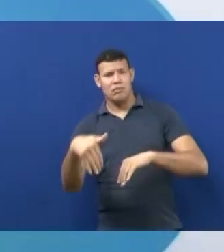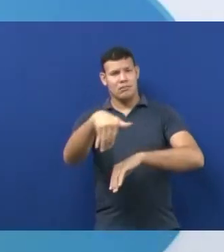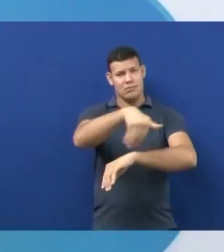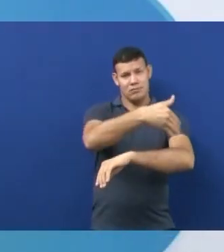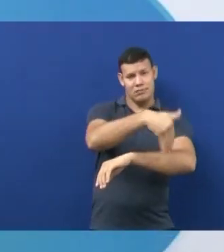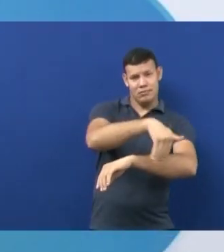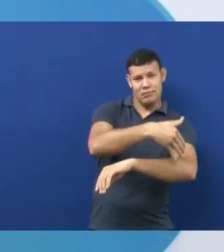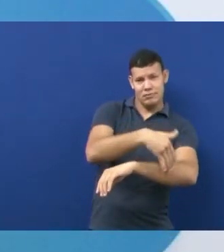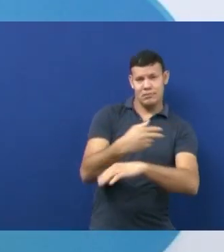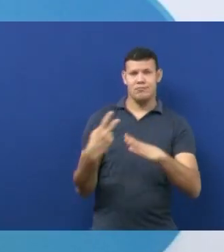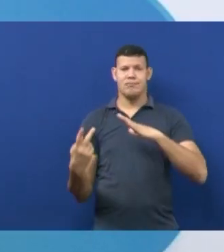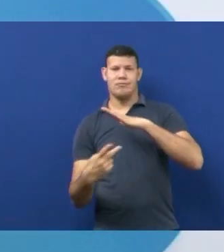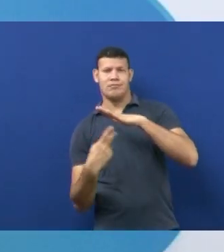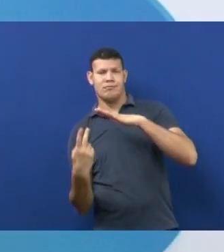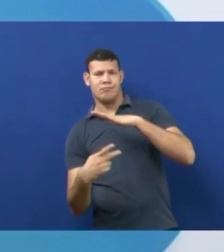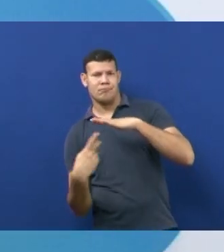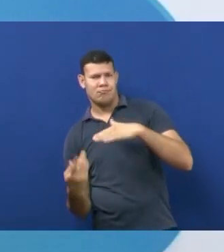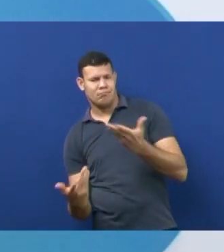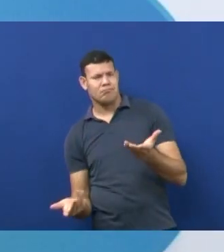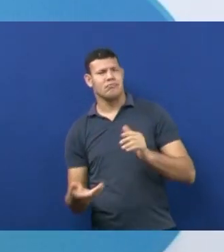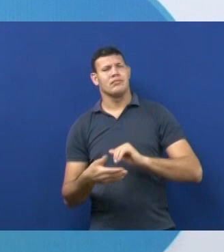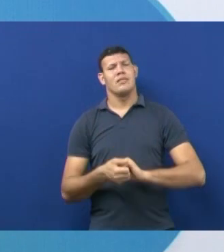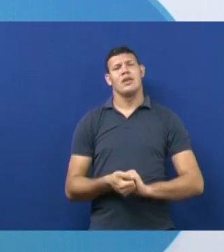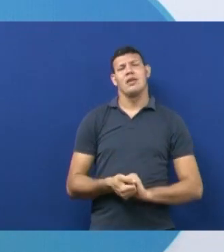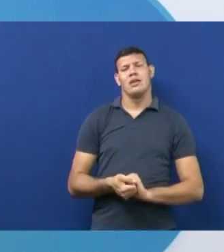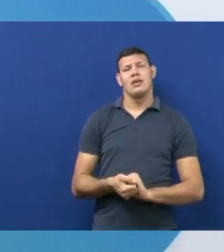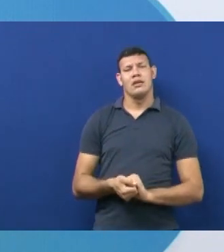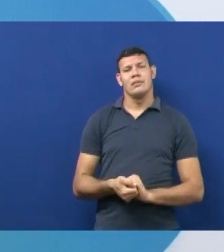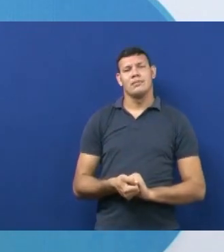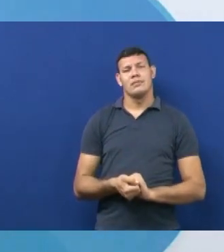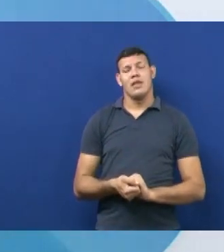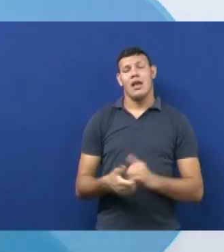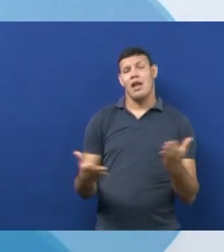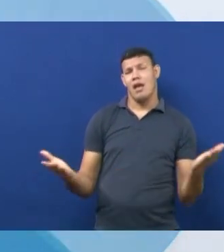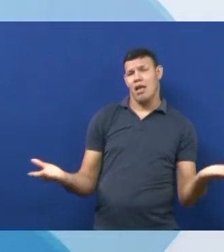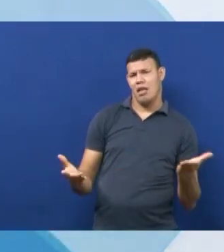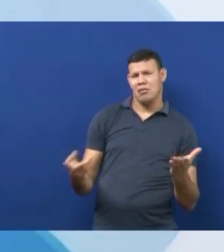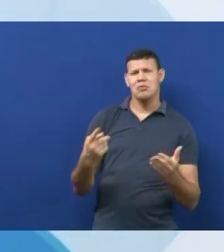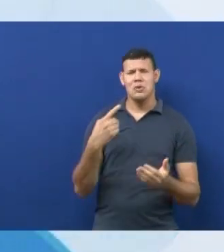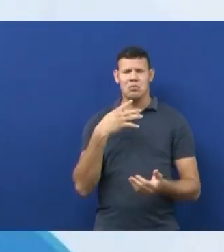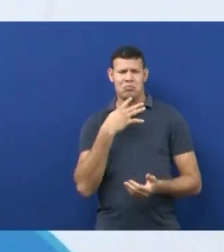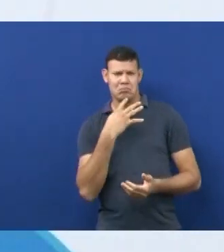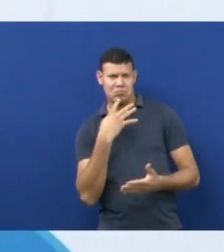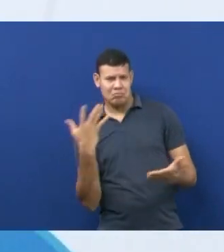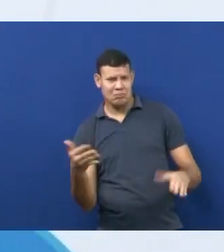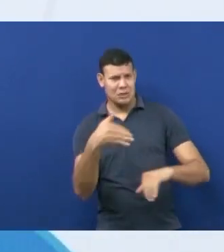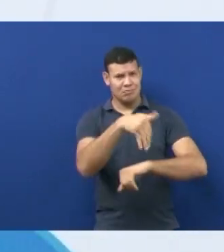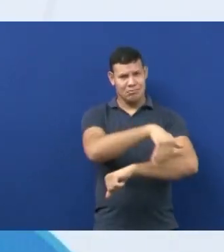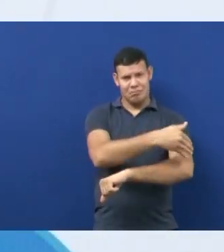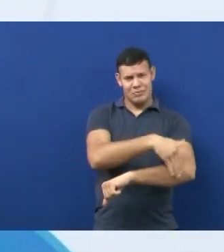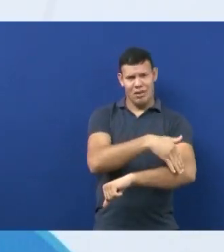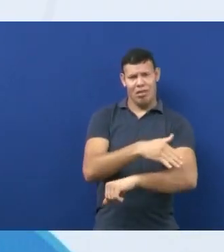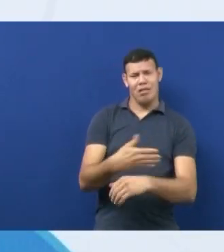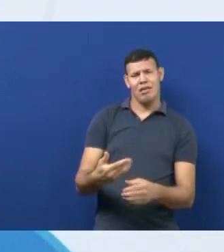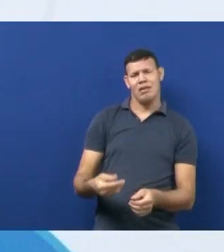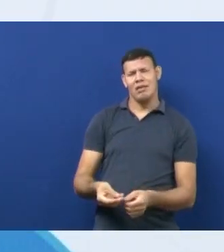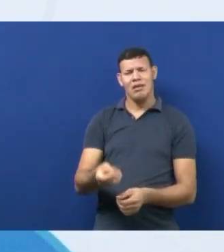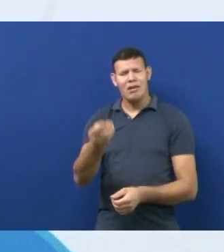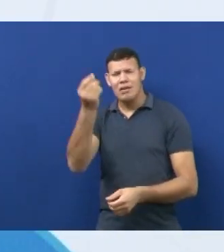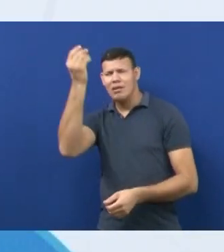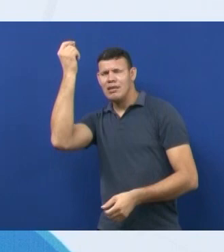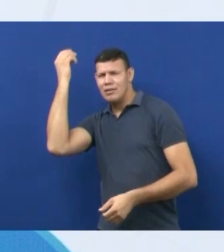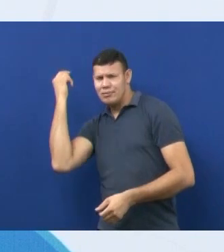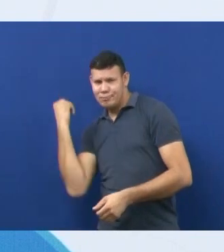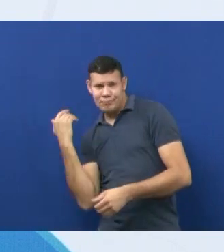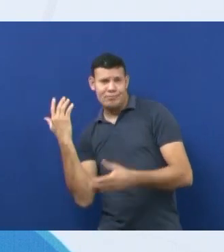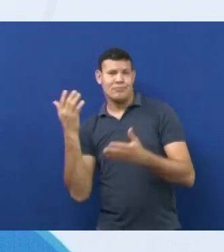rua, chegou às praças e ruas públicas. Hoje, o teatro de rua, como a gente conhece, tem seu início lá no teatro